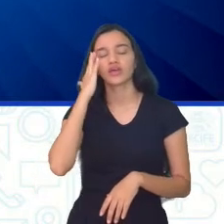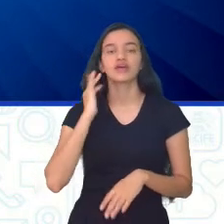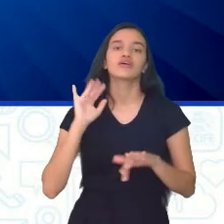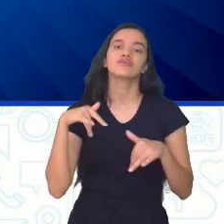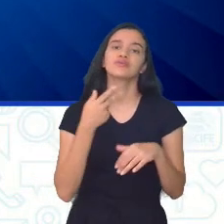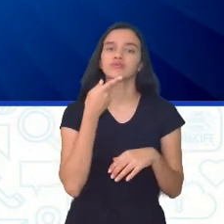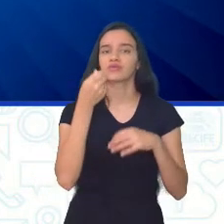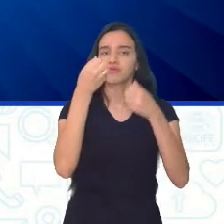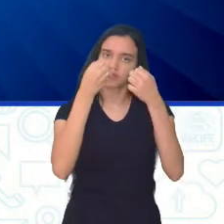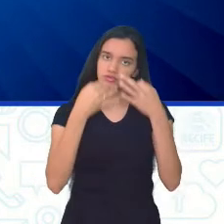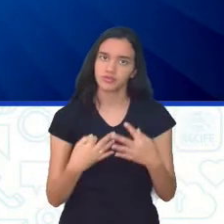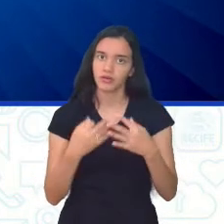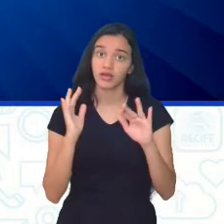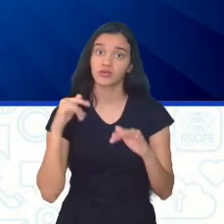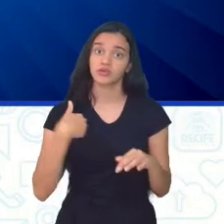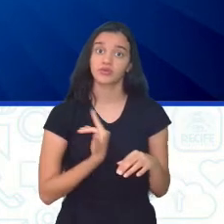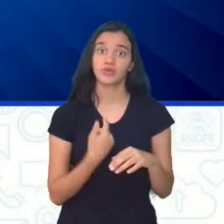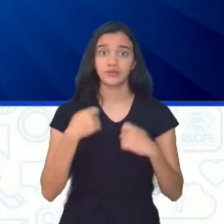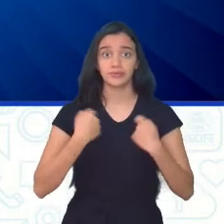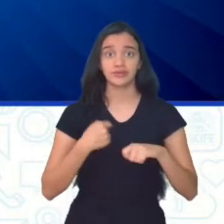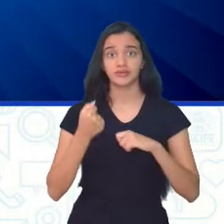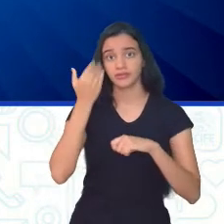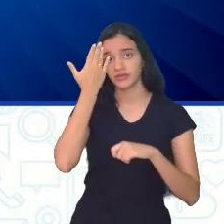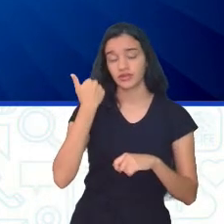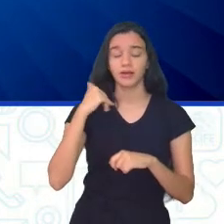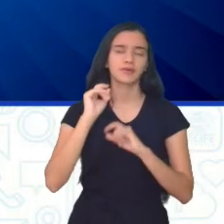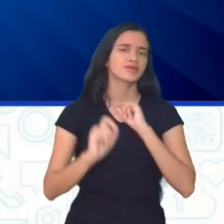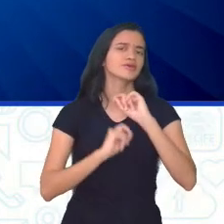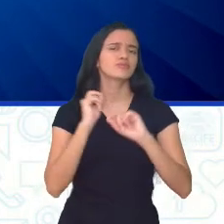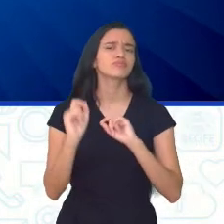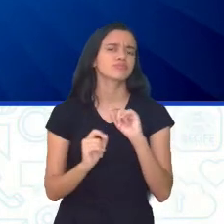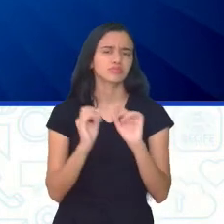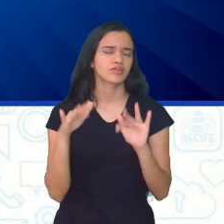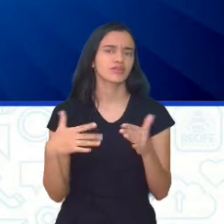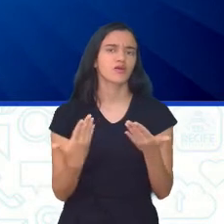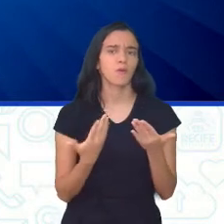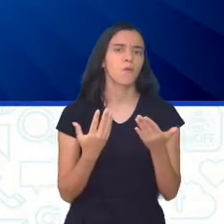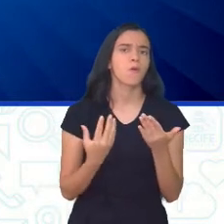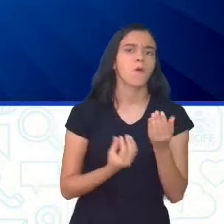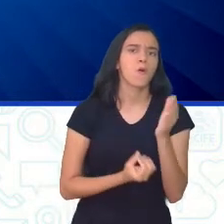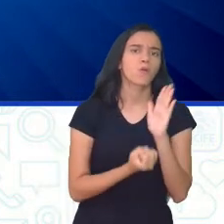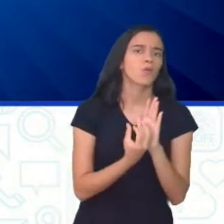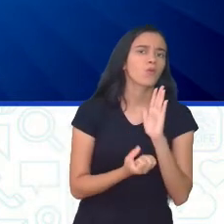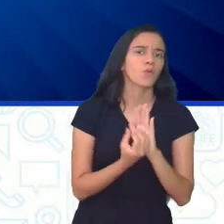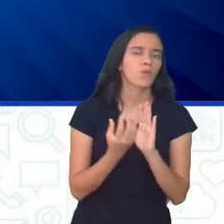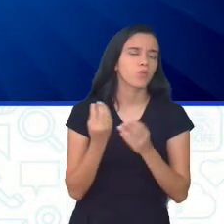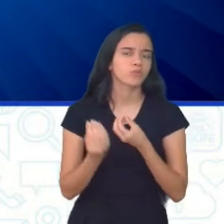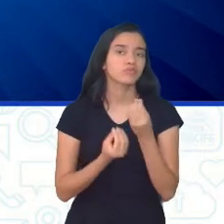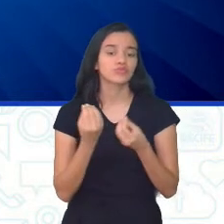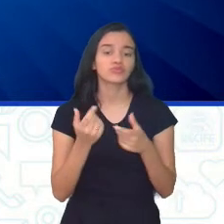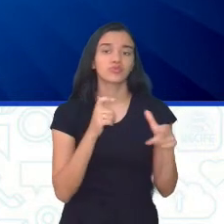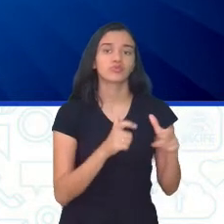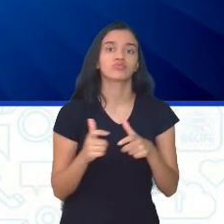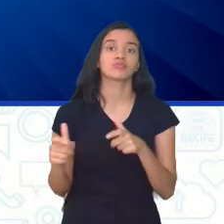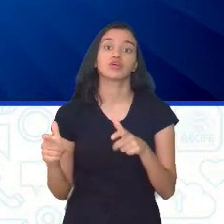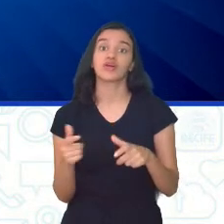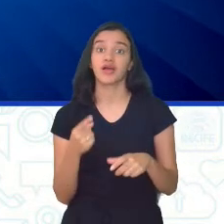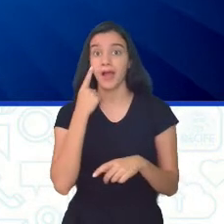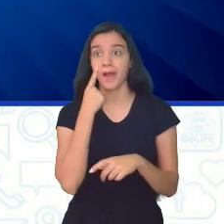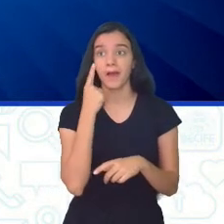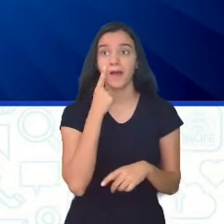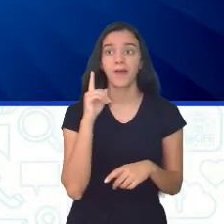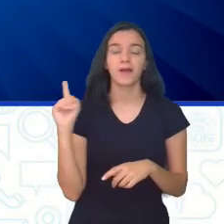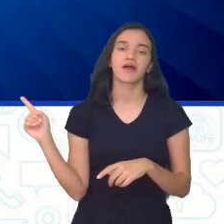agora nós precisamos saber quem são eles, de que eles são formados e aonde eles estão localizados. Vejam aí, que